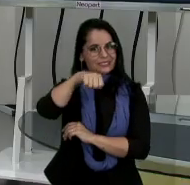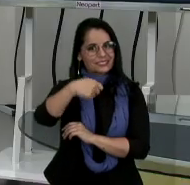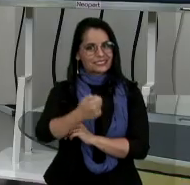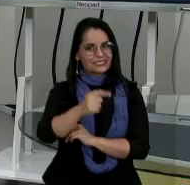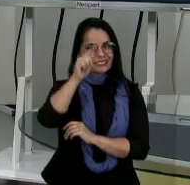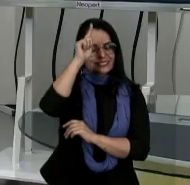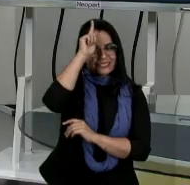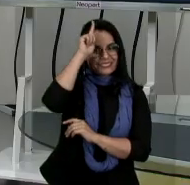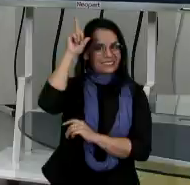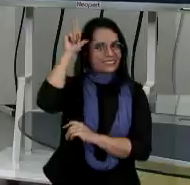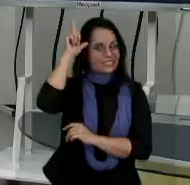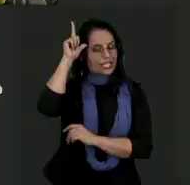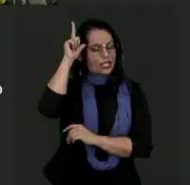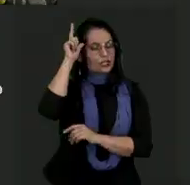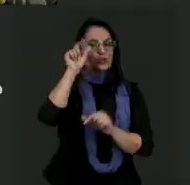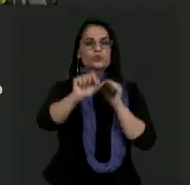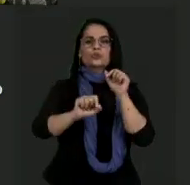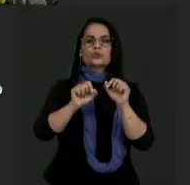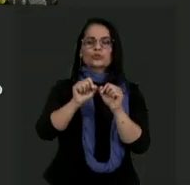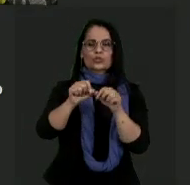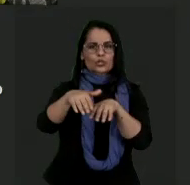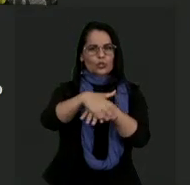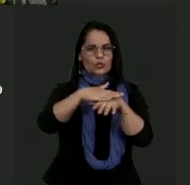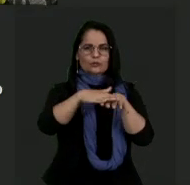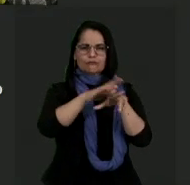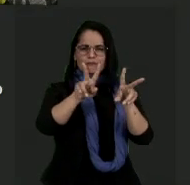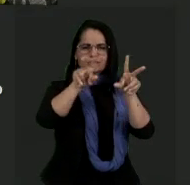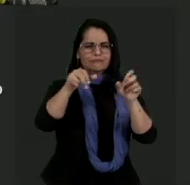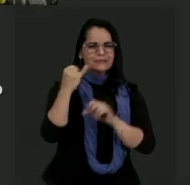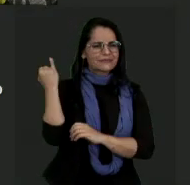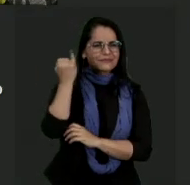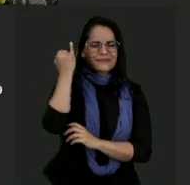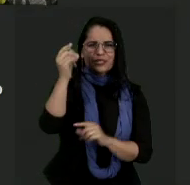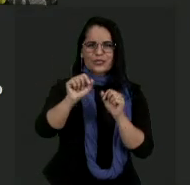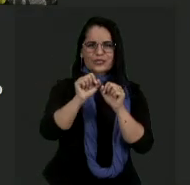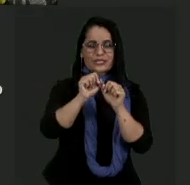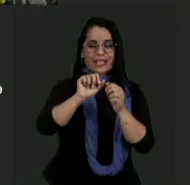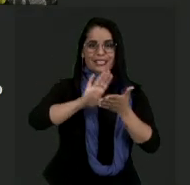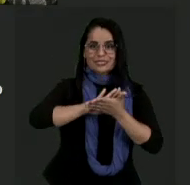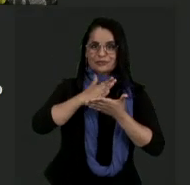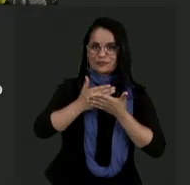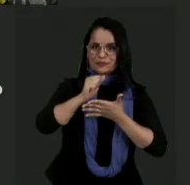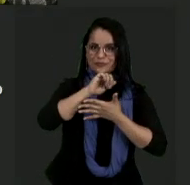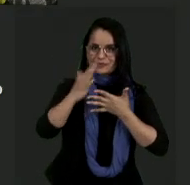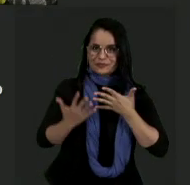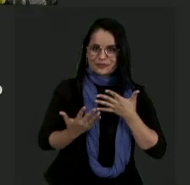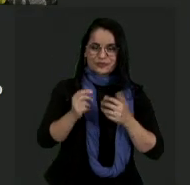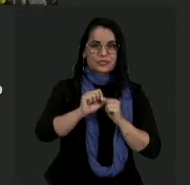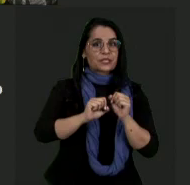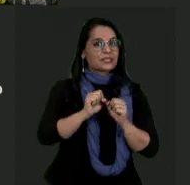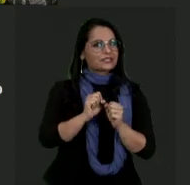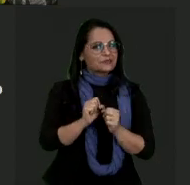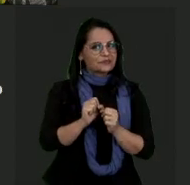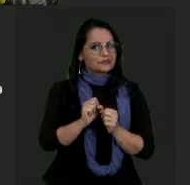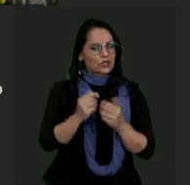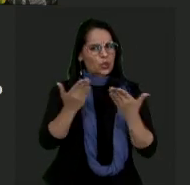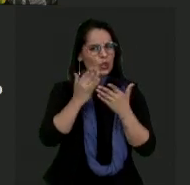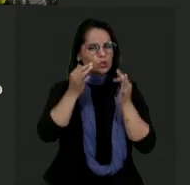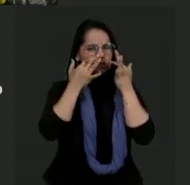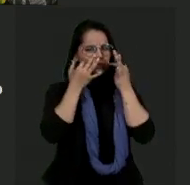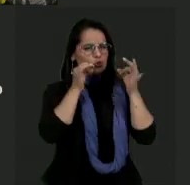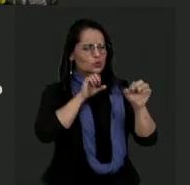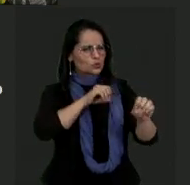muito interessante, que é a profissão intérprete de Libras. O programa Se